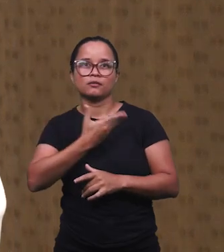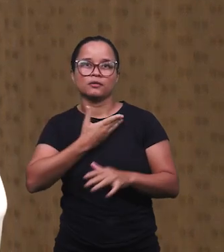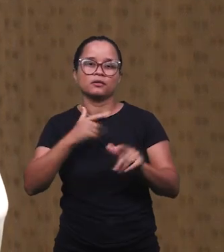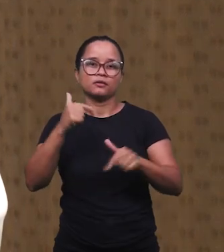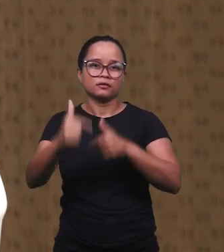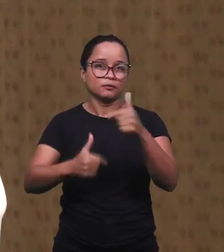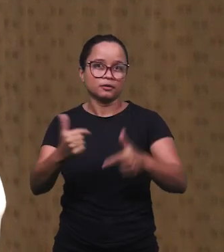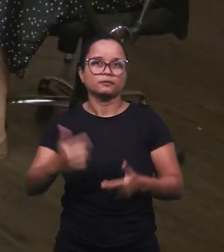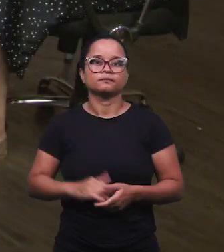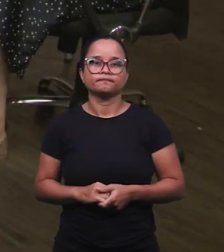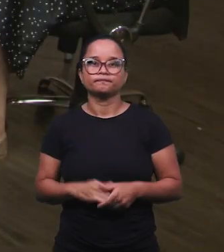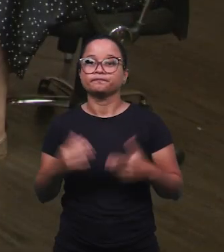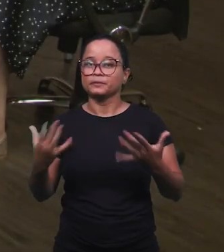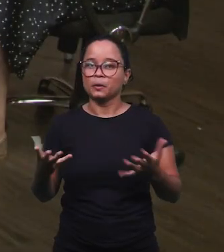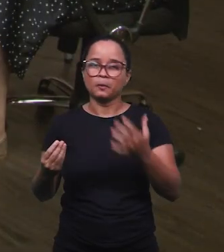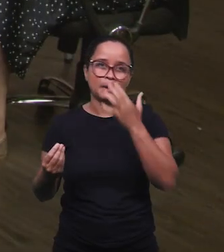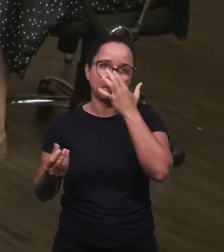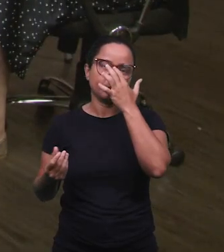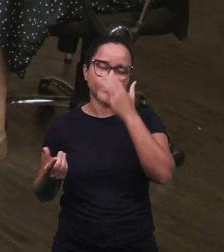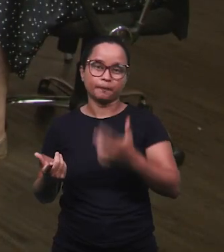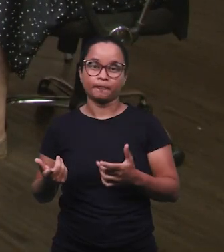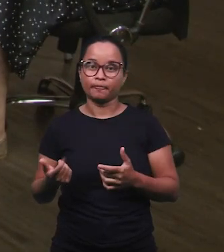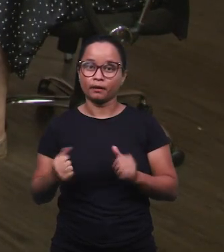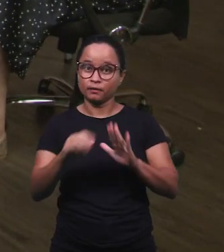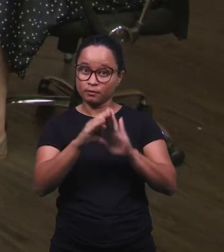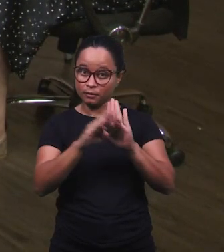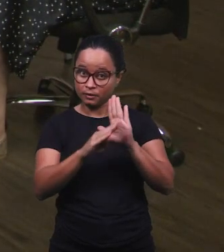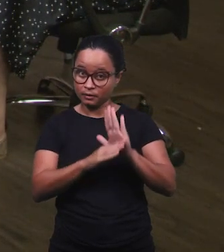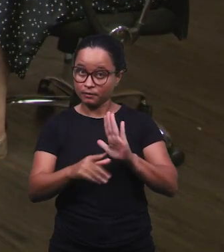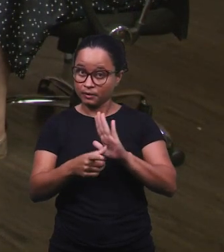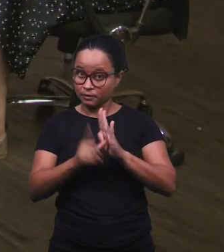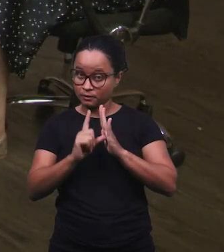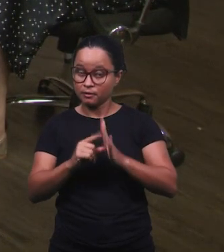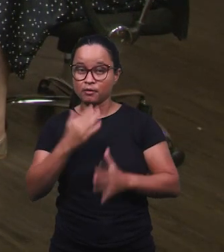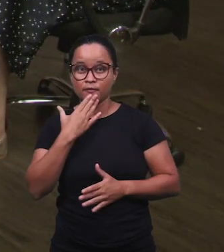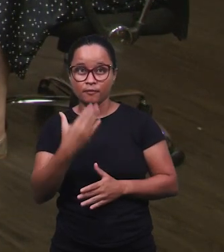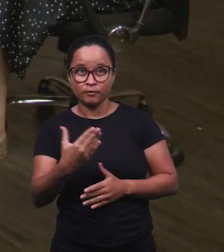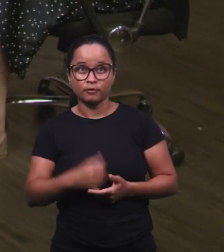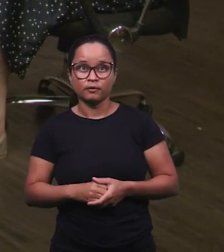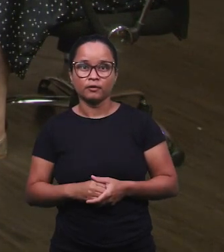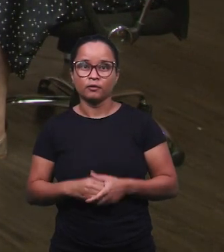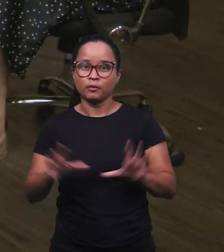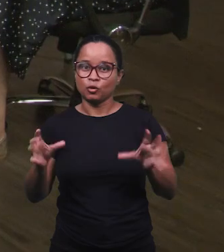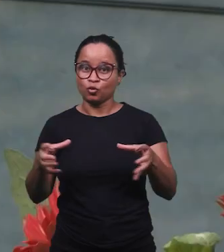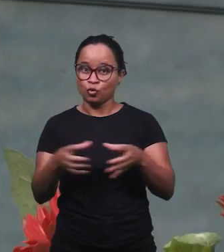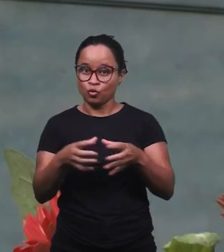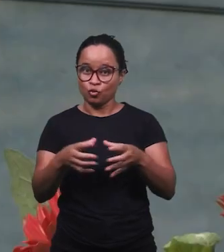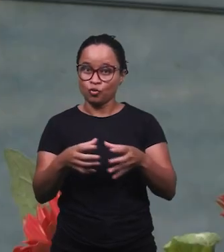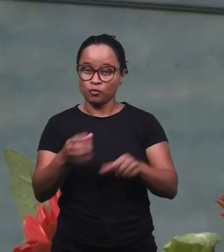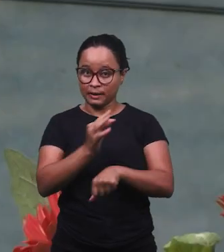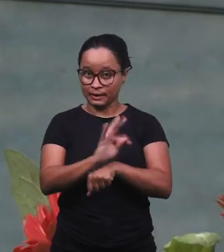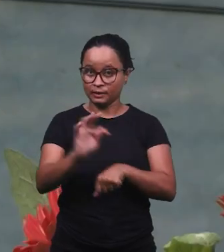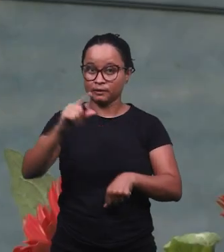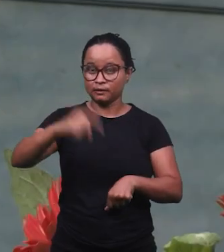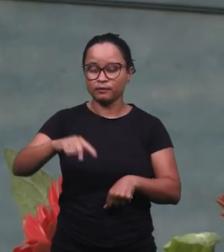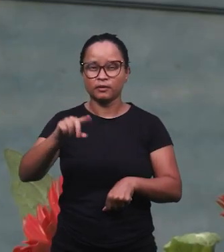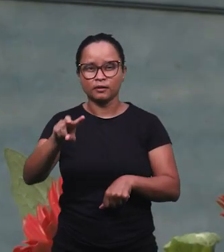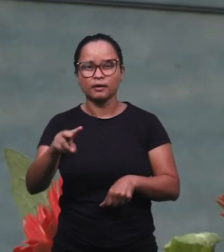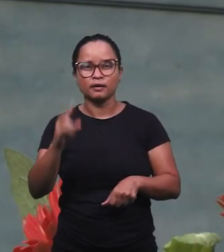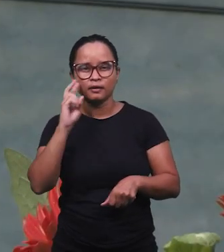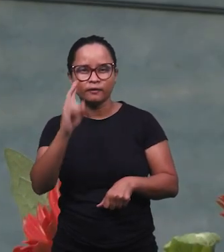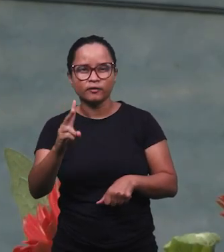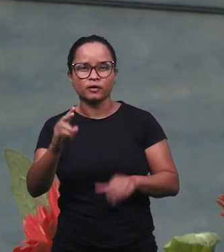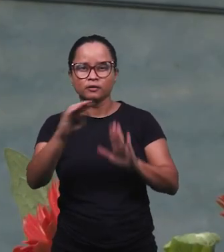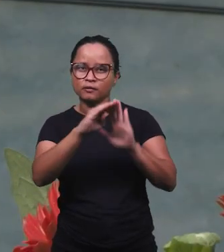trabalho. Aliás, desde o programa anterior, eu pedi à equipe técnica, você que está assistindo o